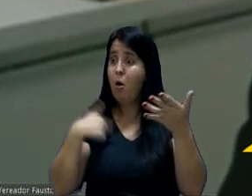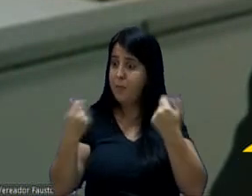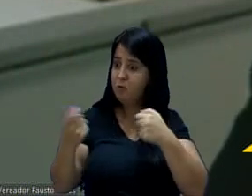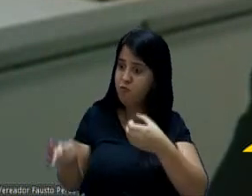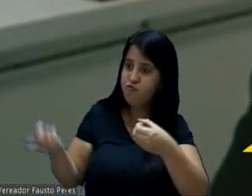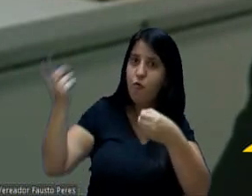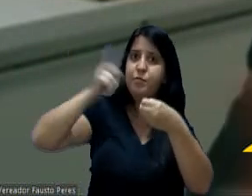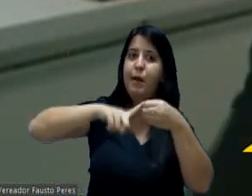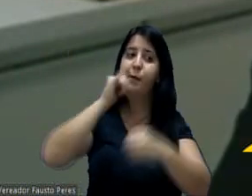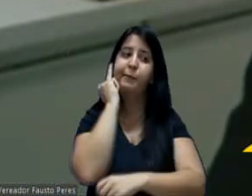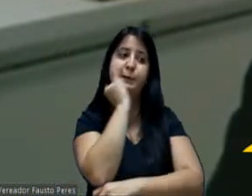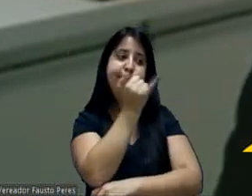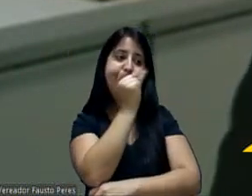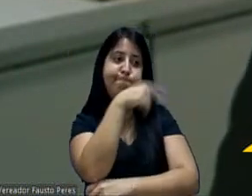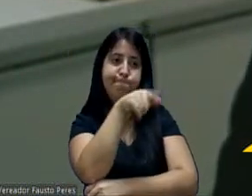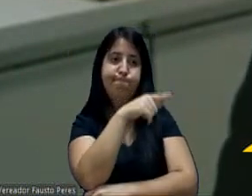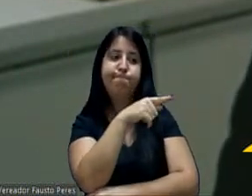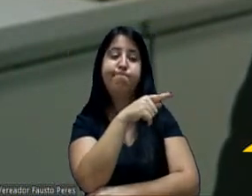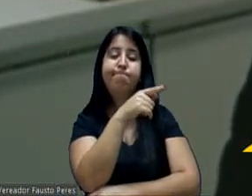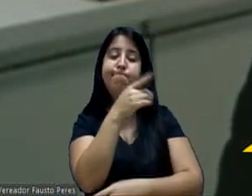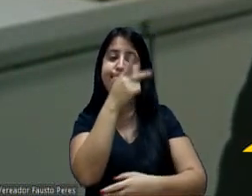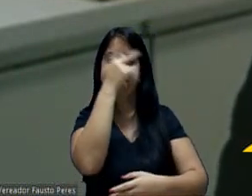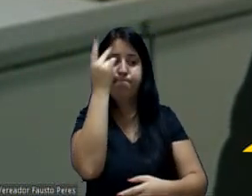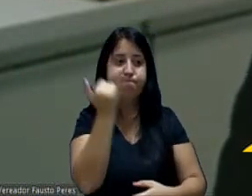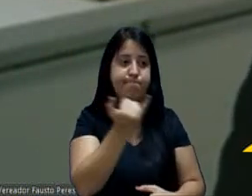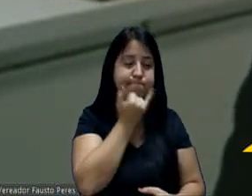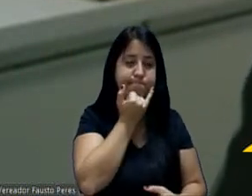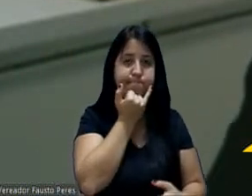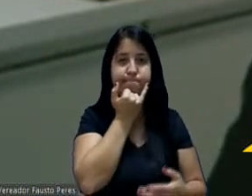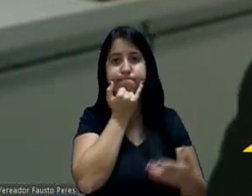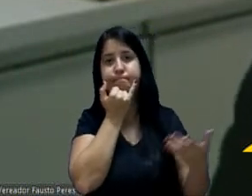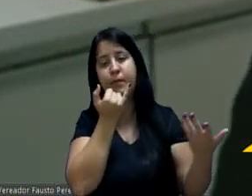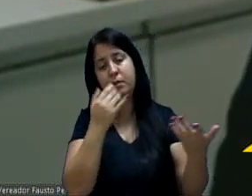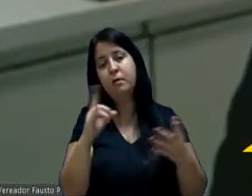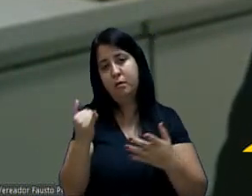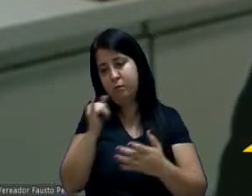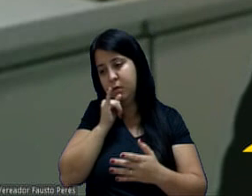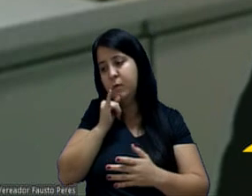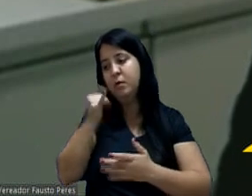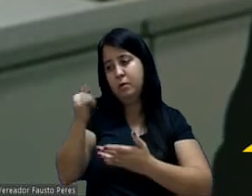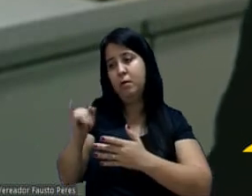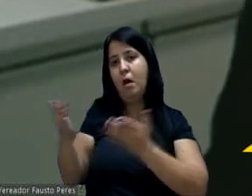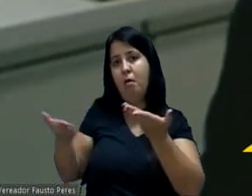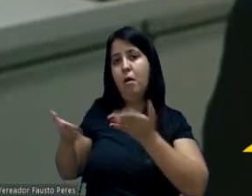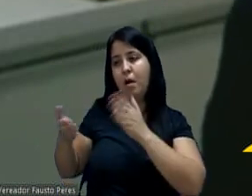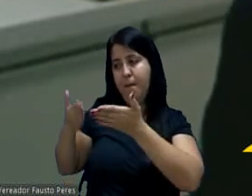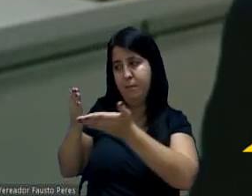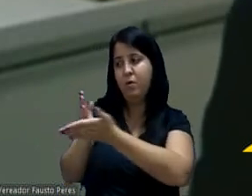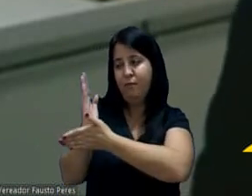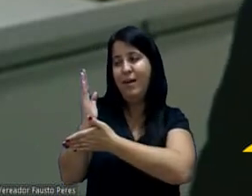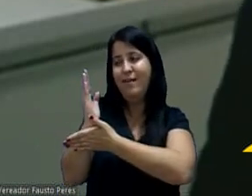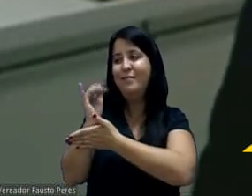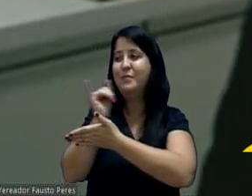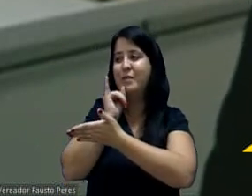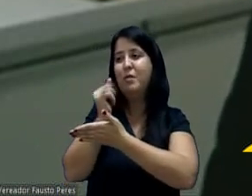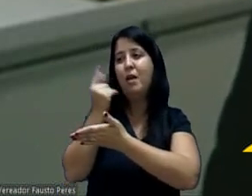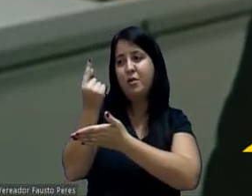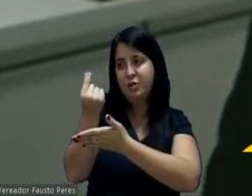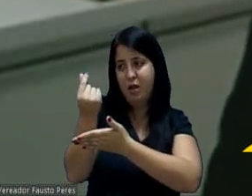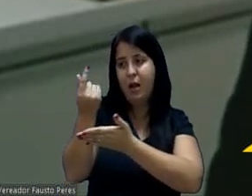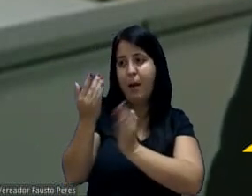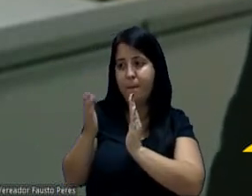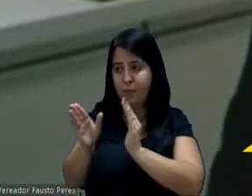pessoas que, aprovando aí esse decreto, né, as emendas impositivas ficar a favor aí